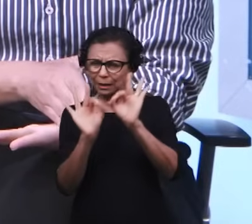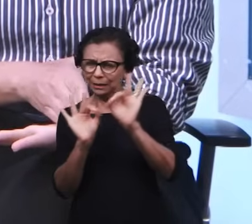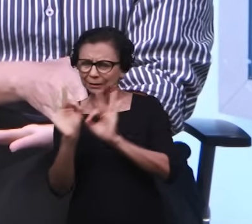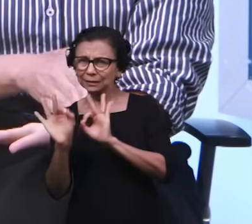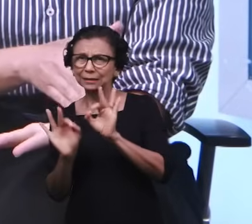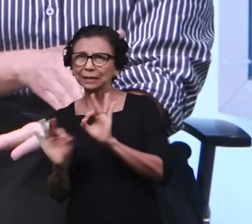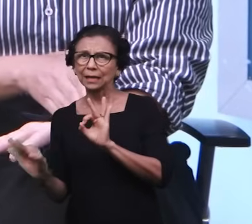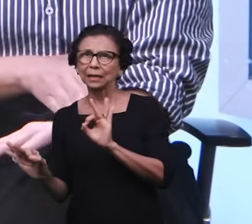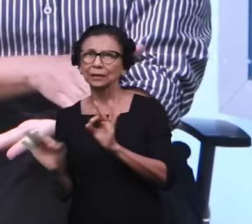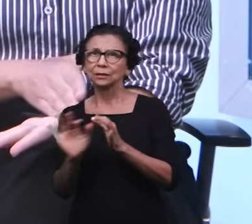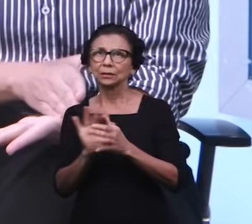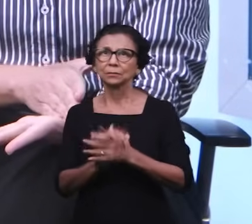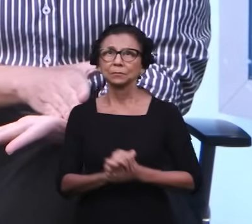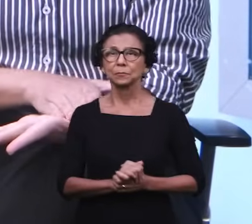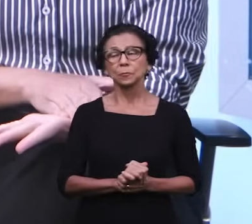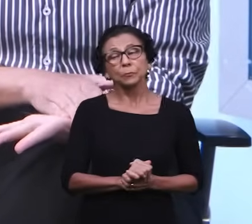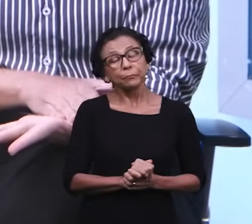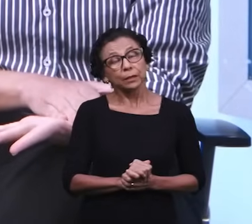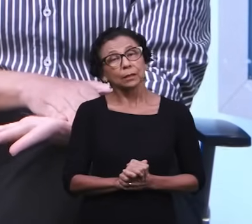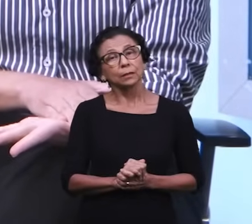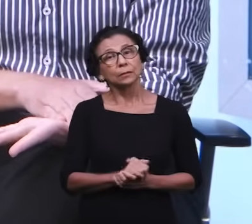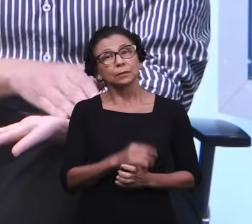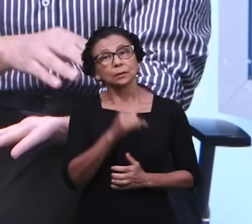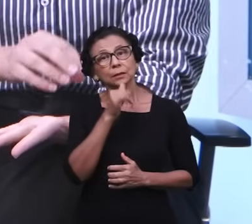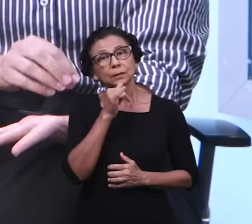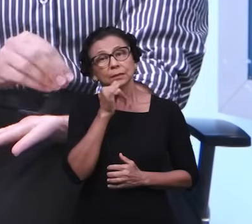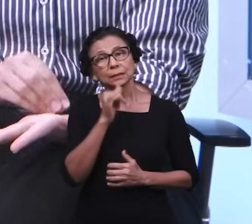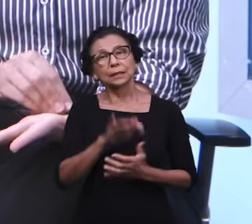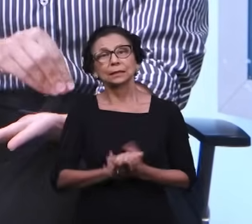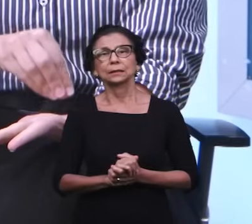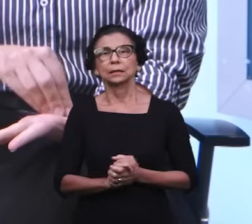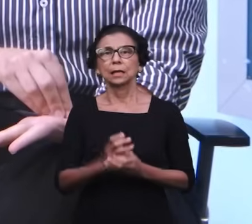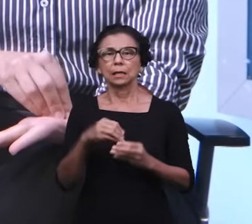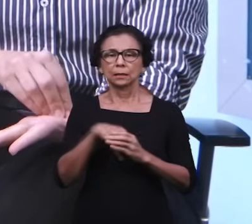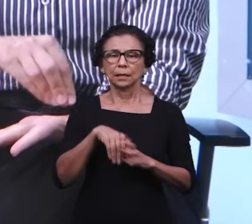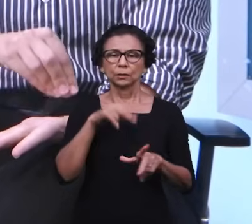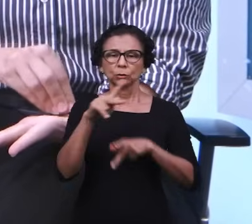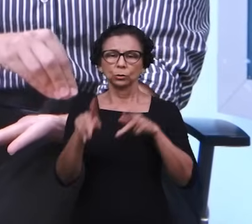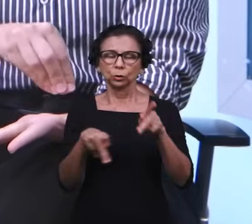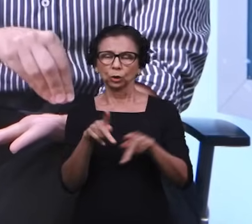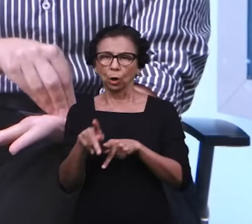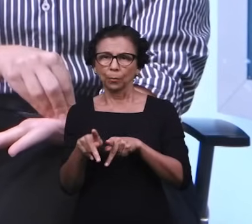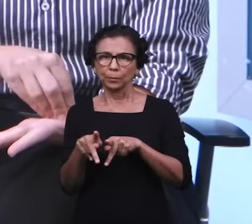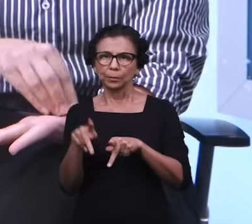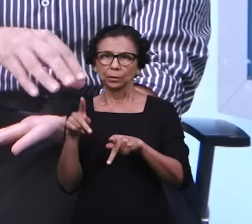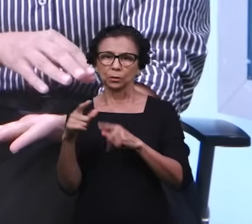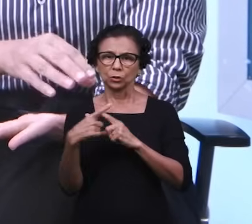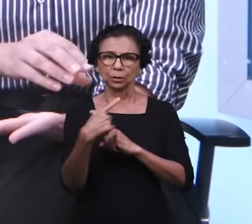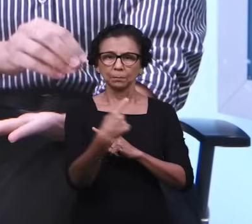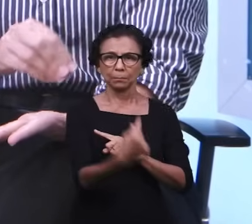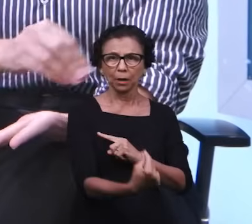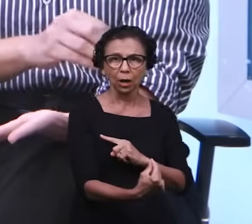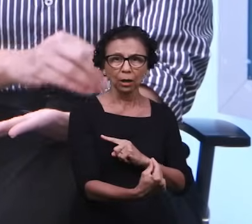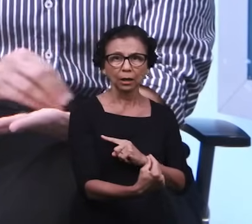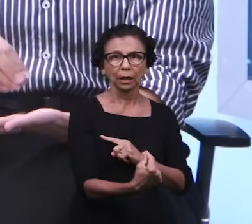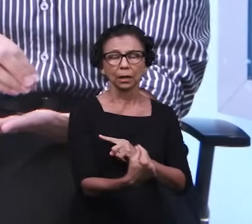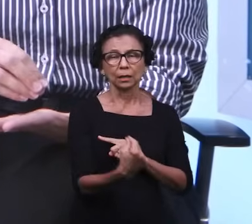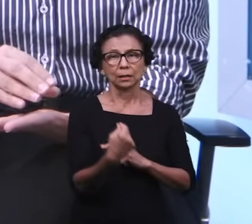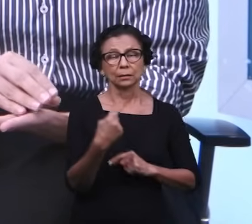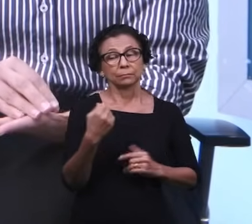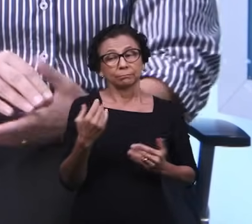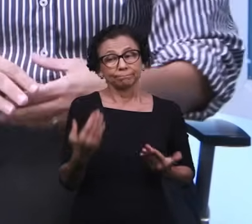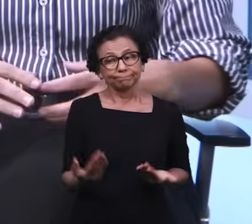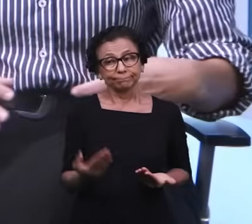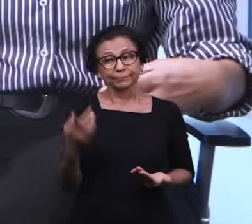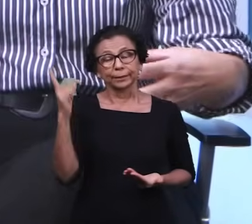shopping pode ser uma operação de guerra para uma família. Uhum. Então, se ela tiver uma vaga ali mais perto, que a criança de repente já vai entrar